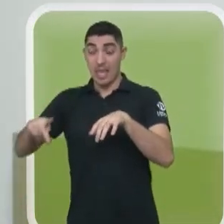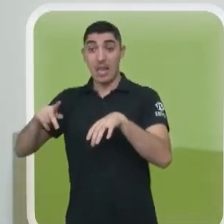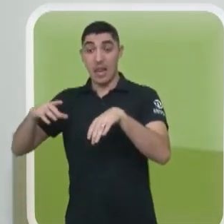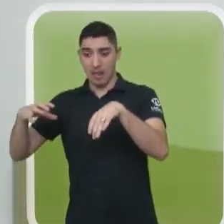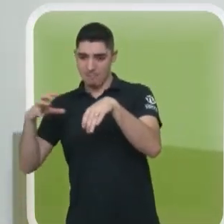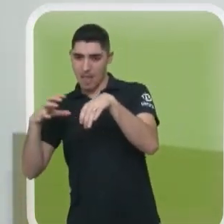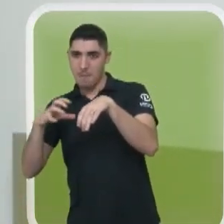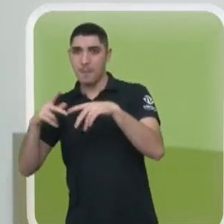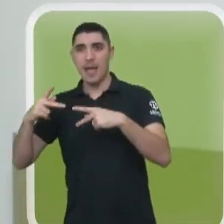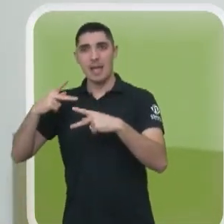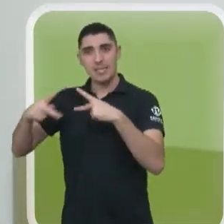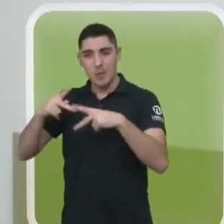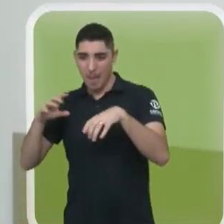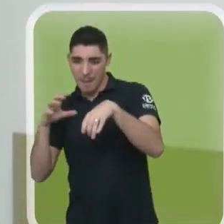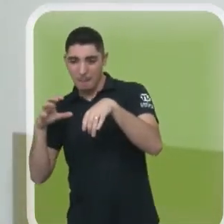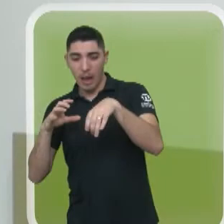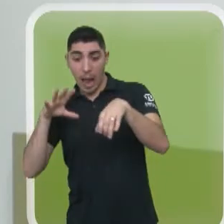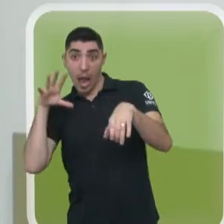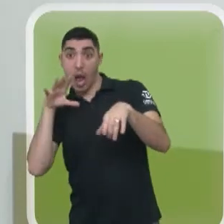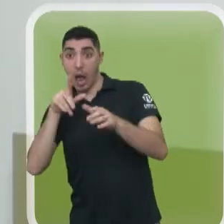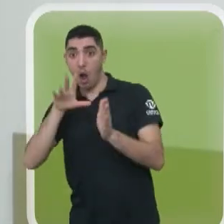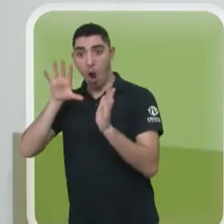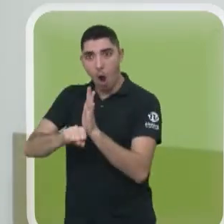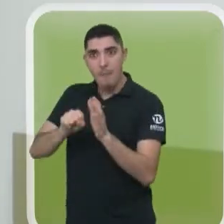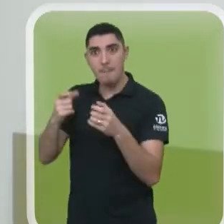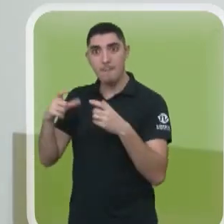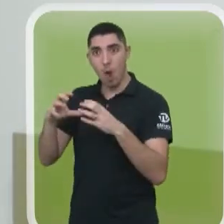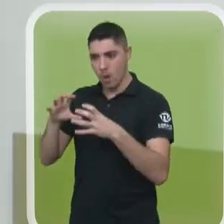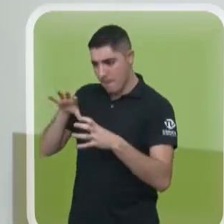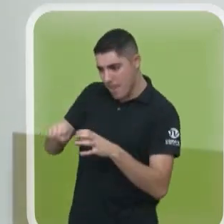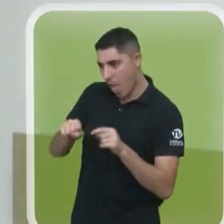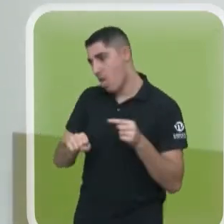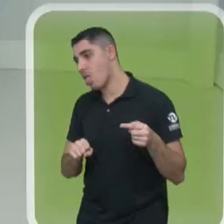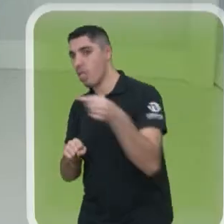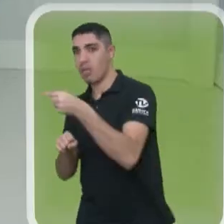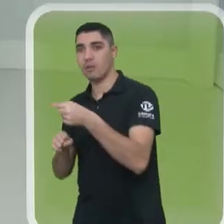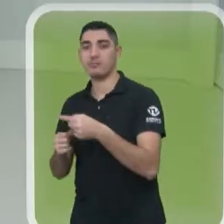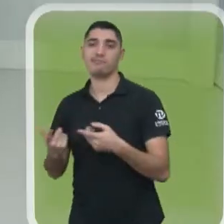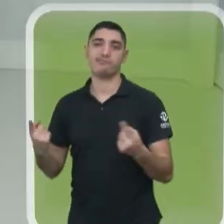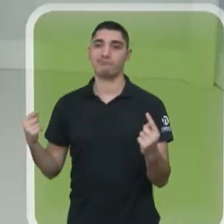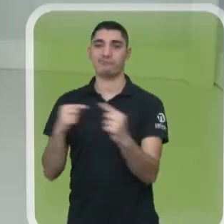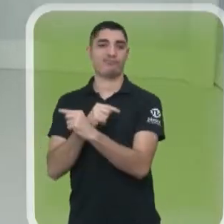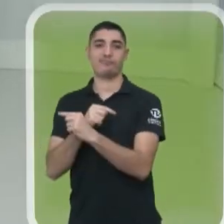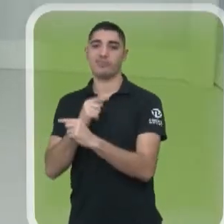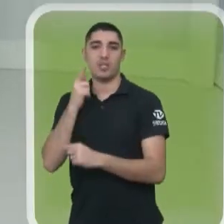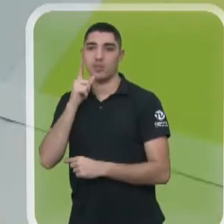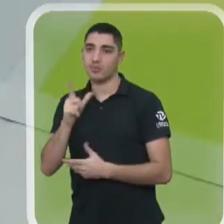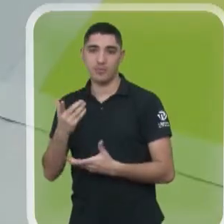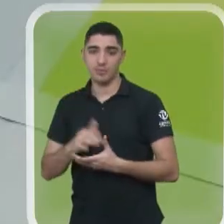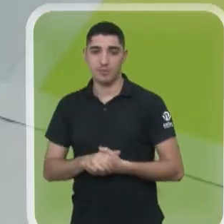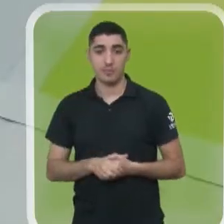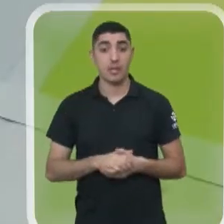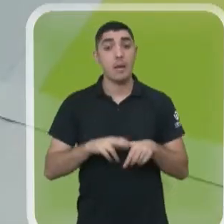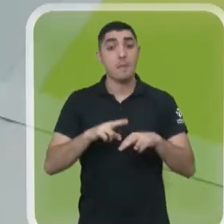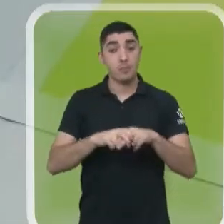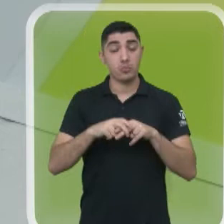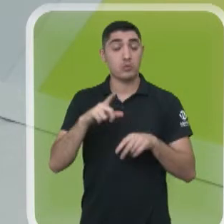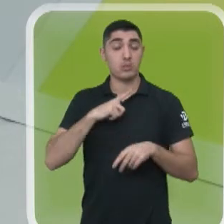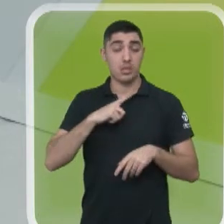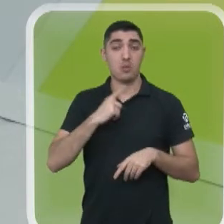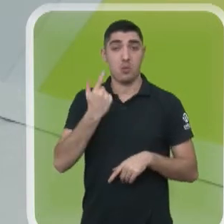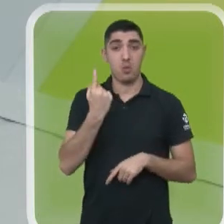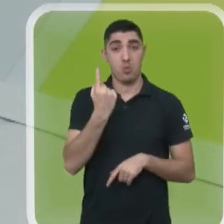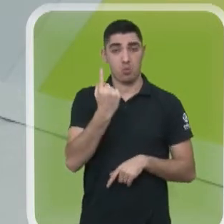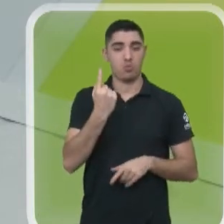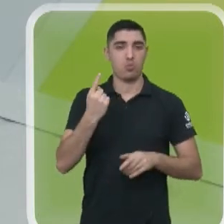você perde a bola e tomar um contra-ataque enfim detalhes que não e essa foi a penúltima rodada tem um jogo que complementa a